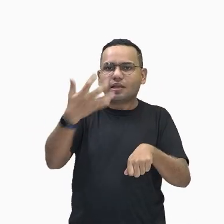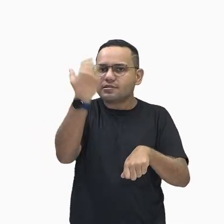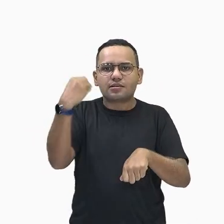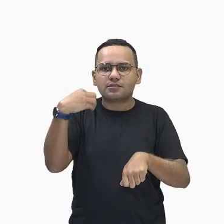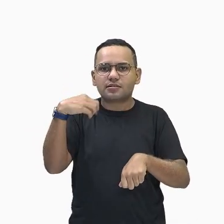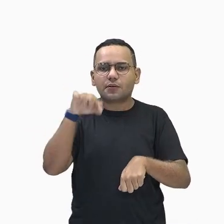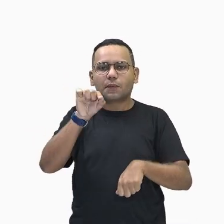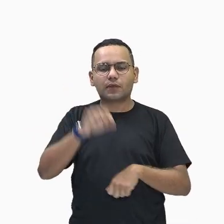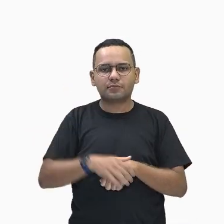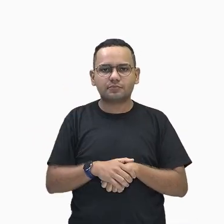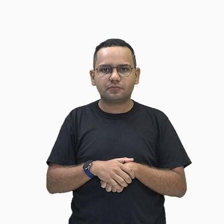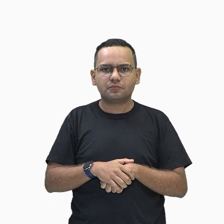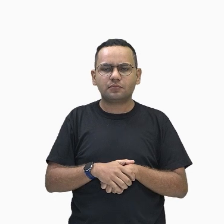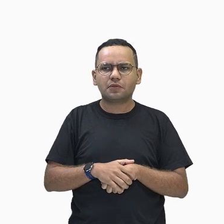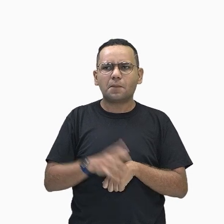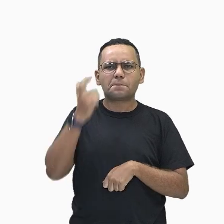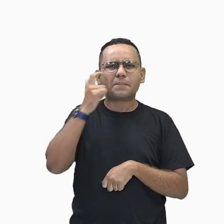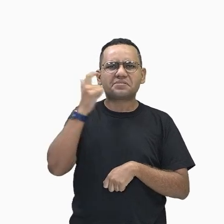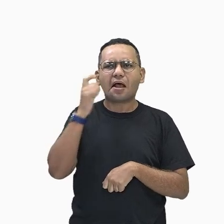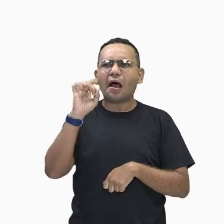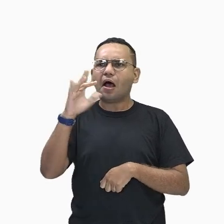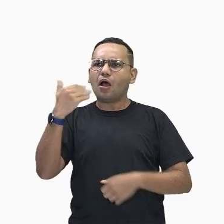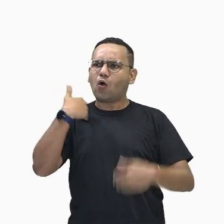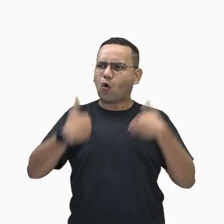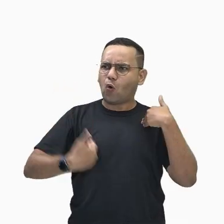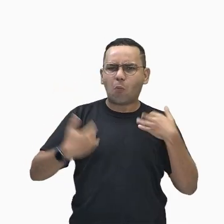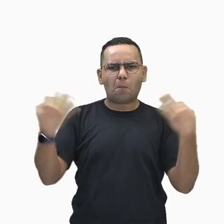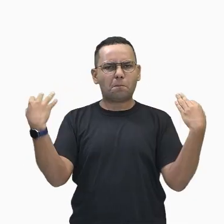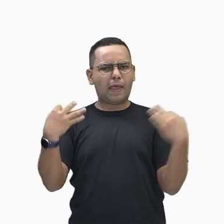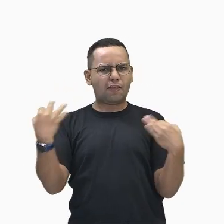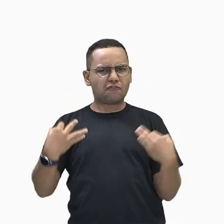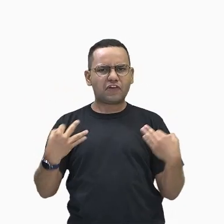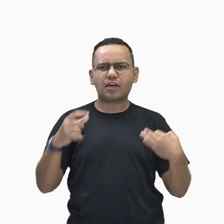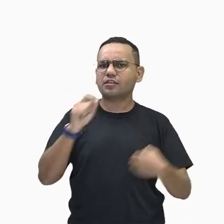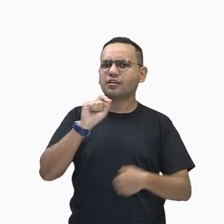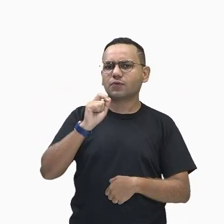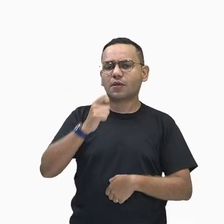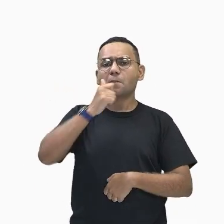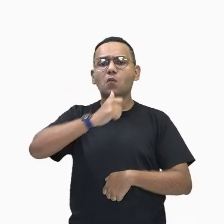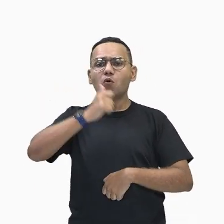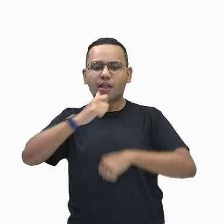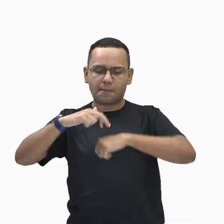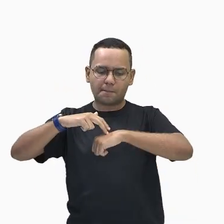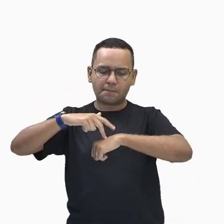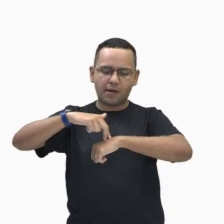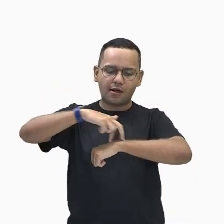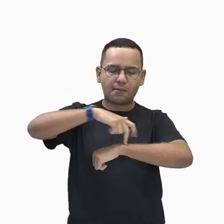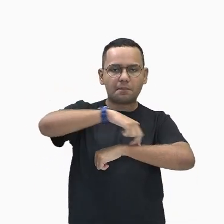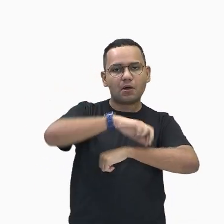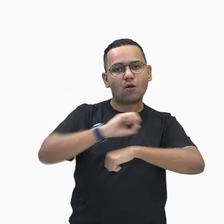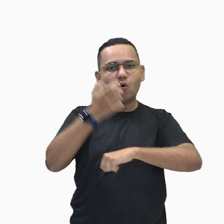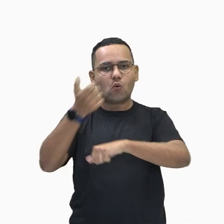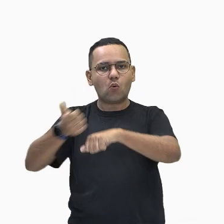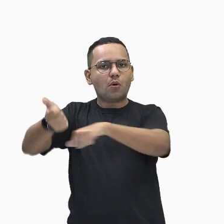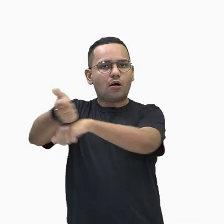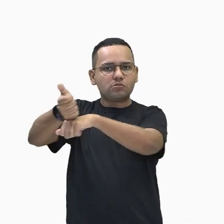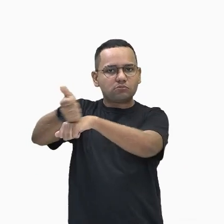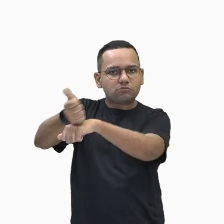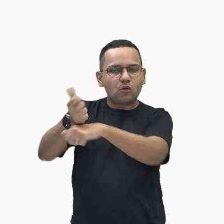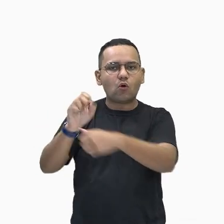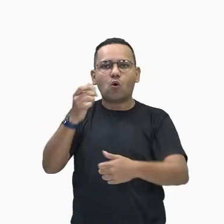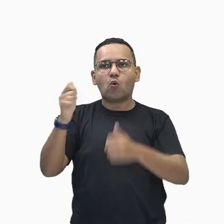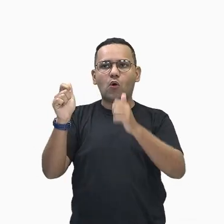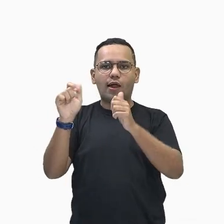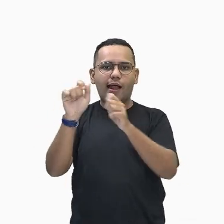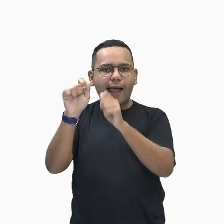ideal do corpo perfeito por exemplo das modelos dos atores dos atletas essa galera tem um